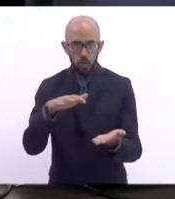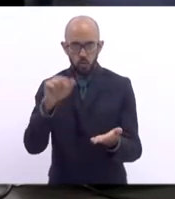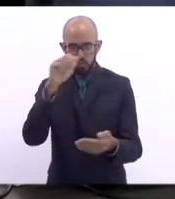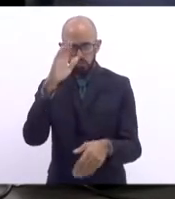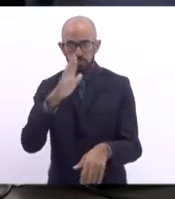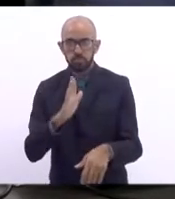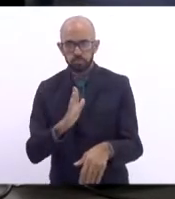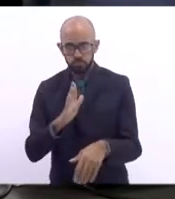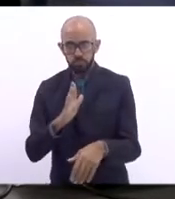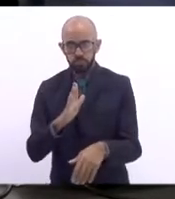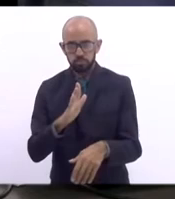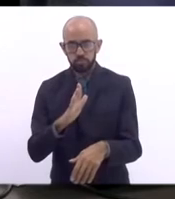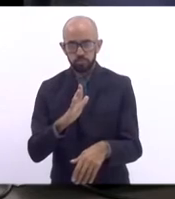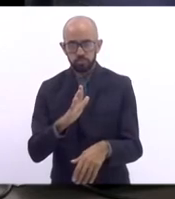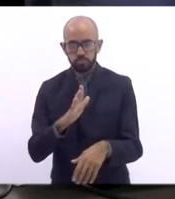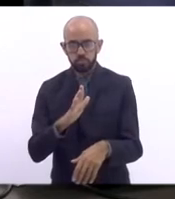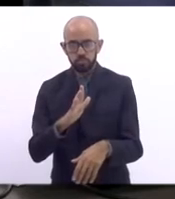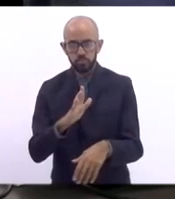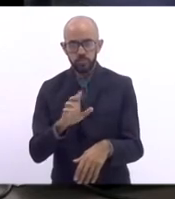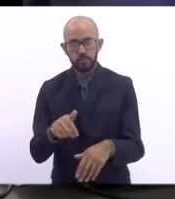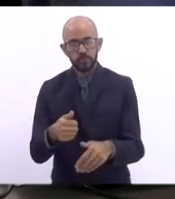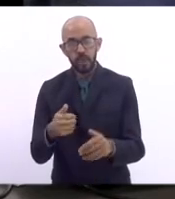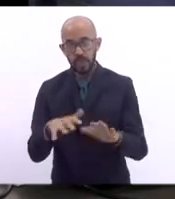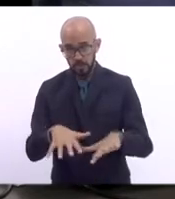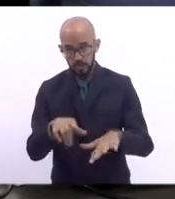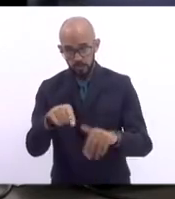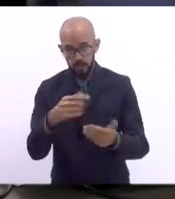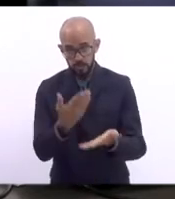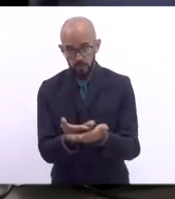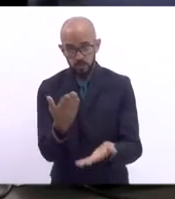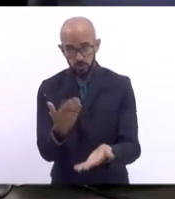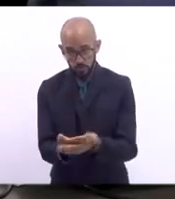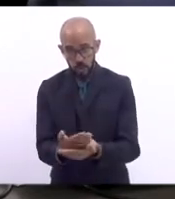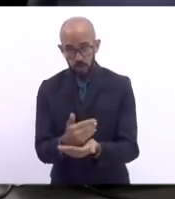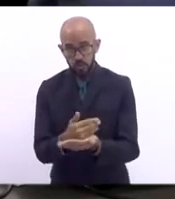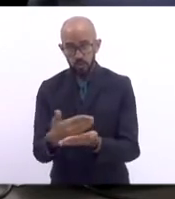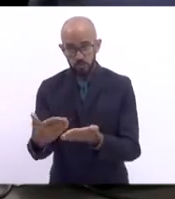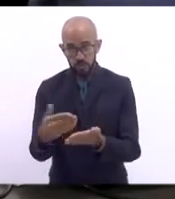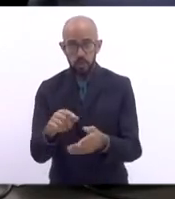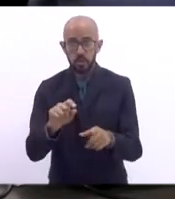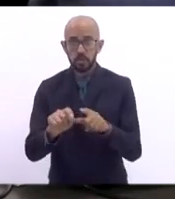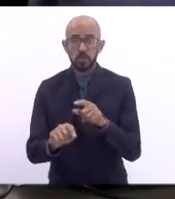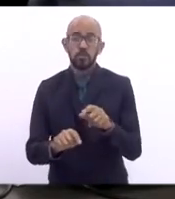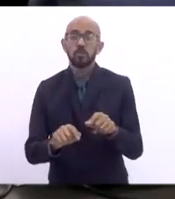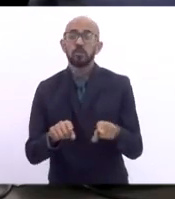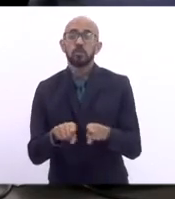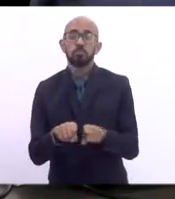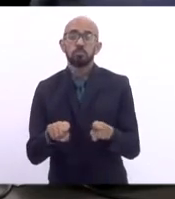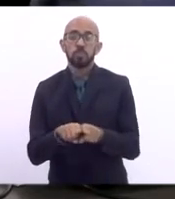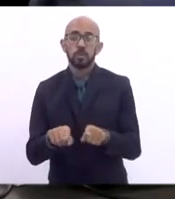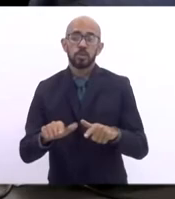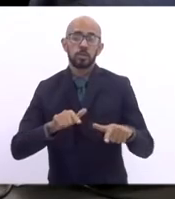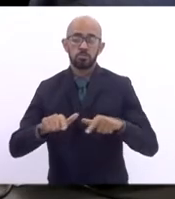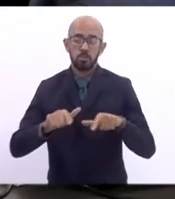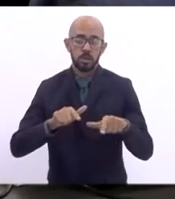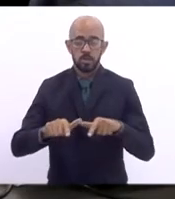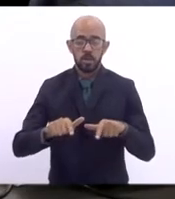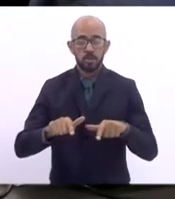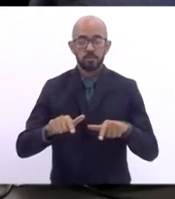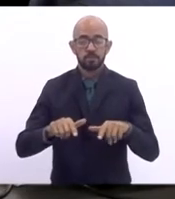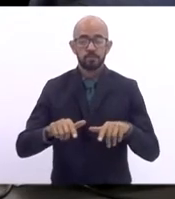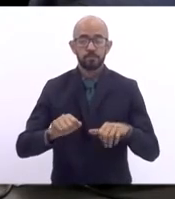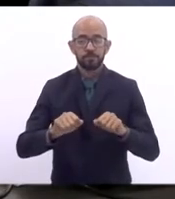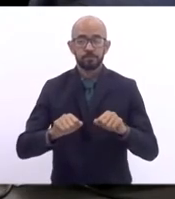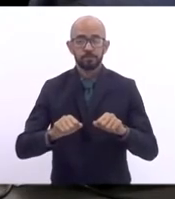e assim Eles estudaram e começaram a a trabalhar nisso